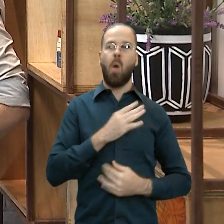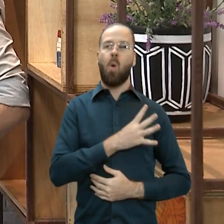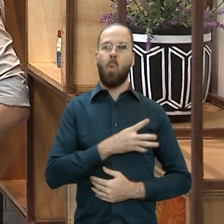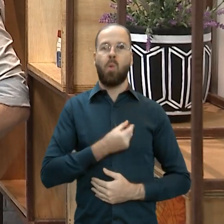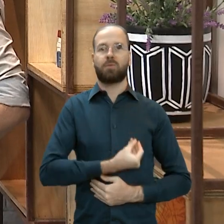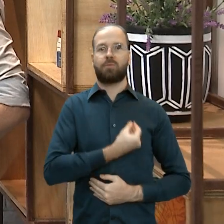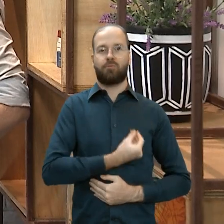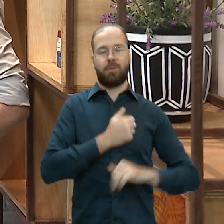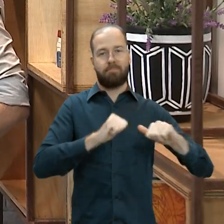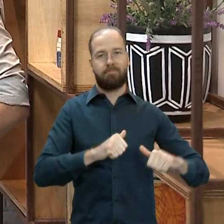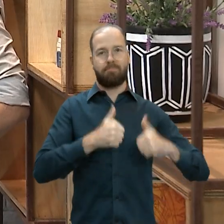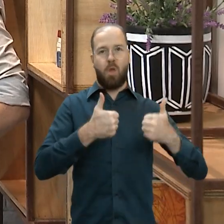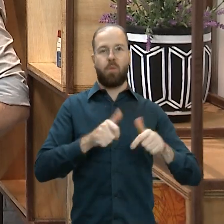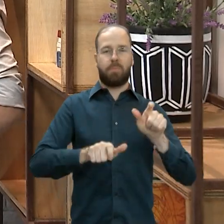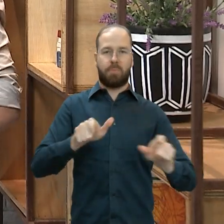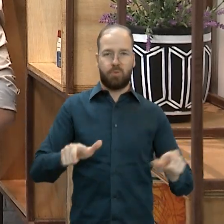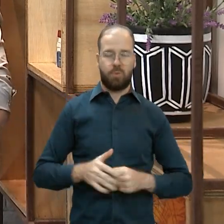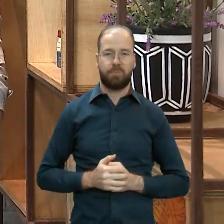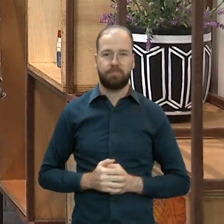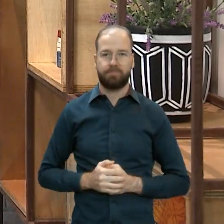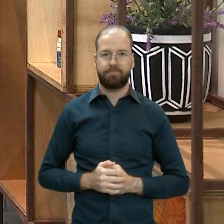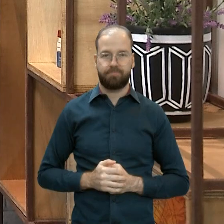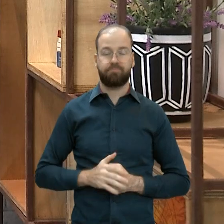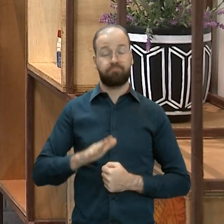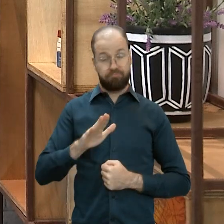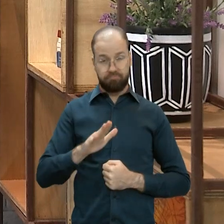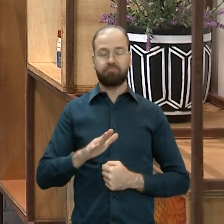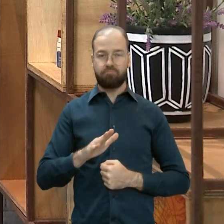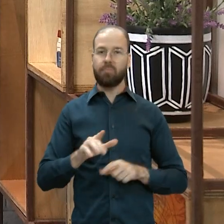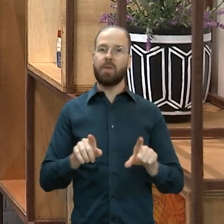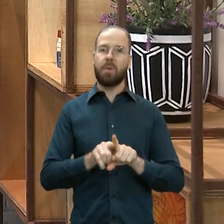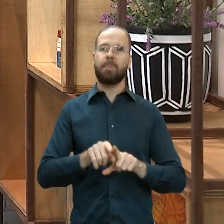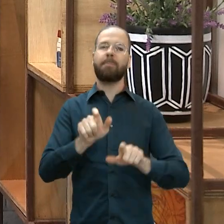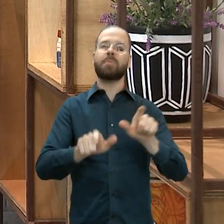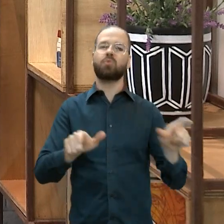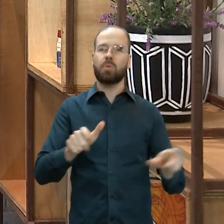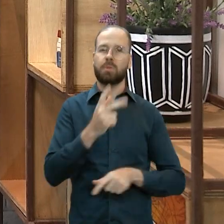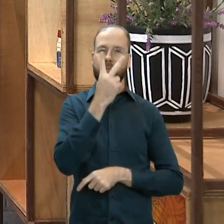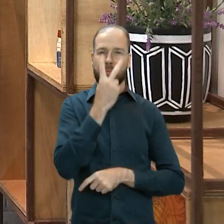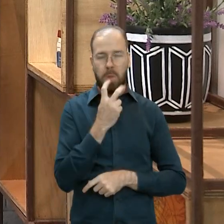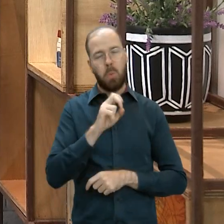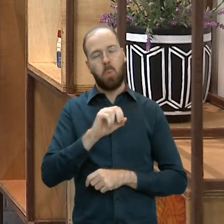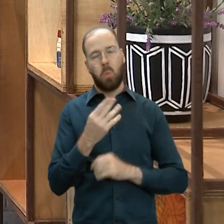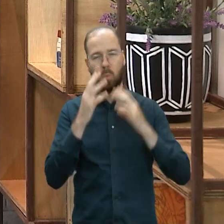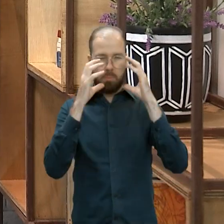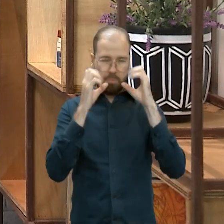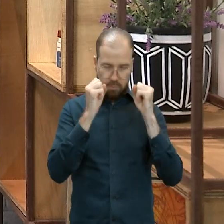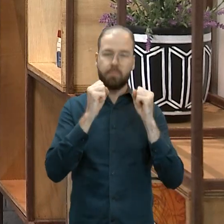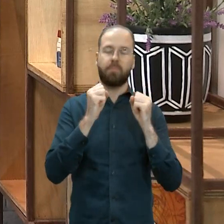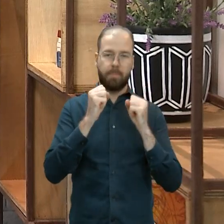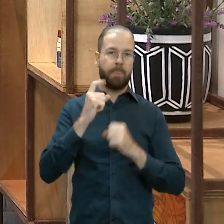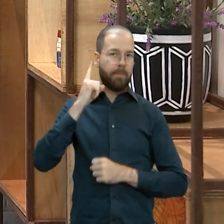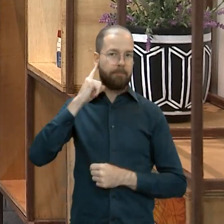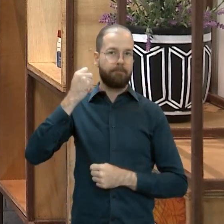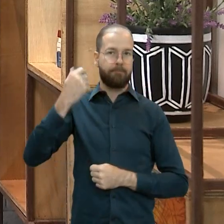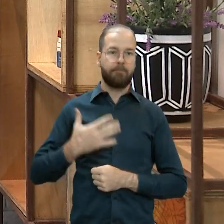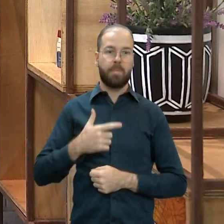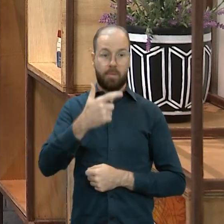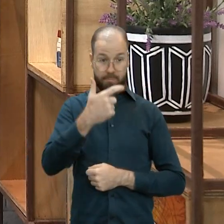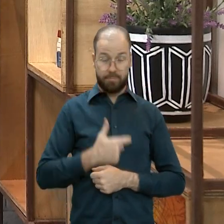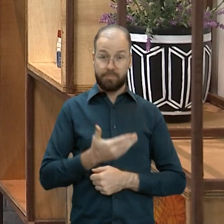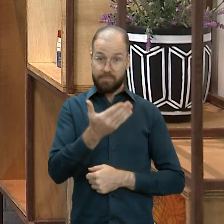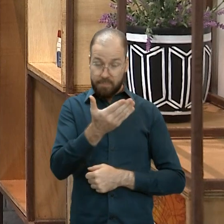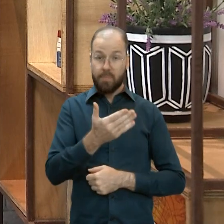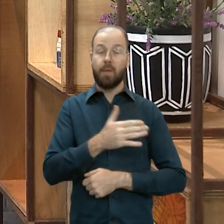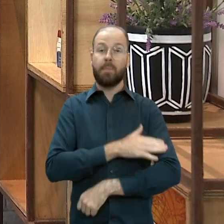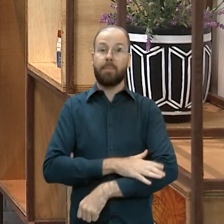gente continuar, inclusive, só te apresentando para o nosso público cego de baixa visão, a Flávia ela se descreve como uma mulher de pele branca, com